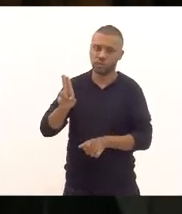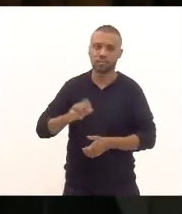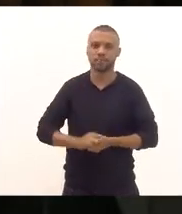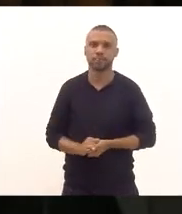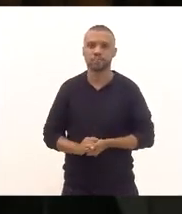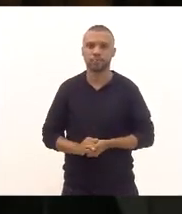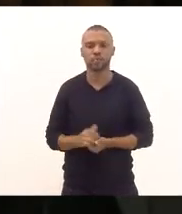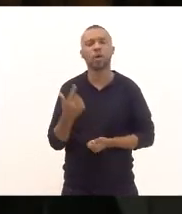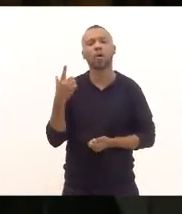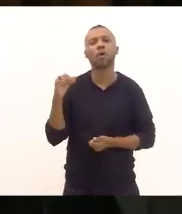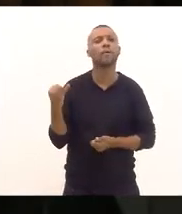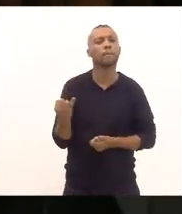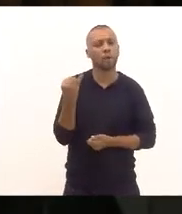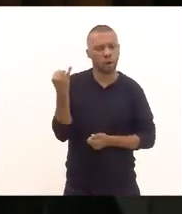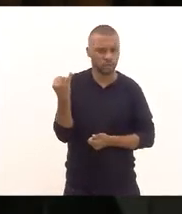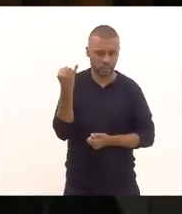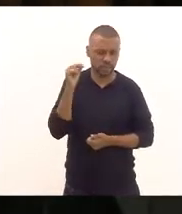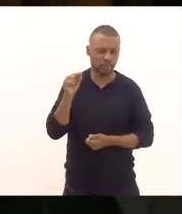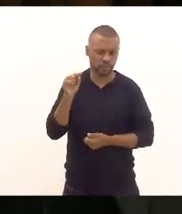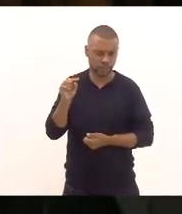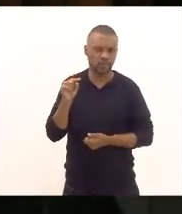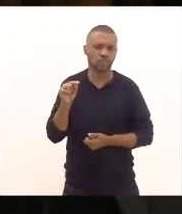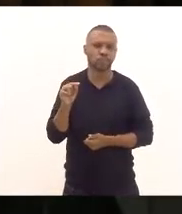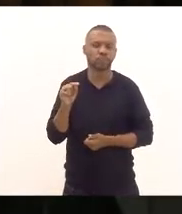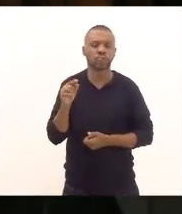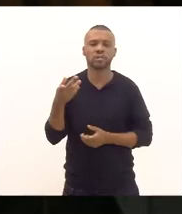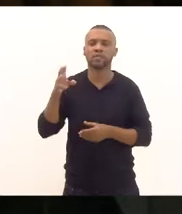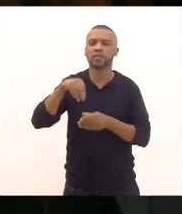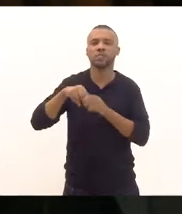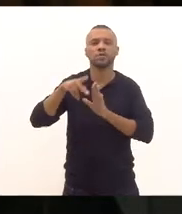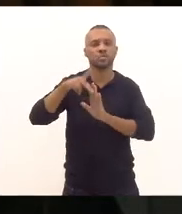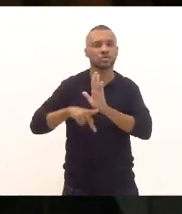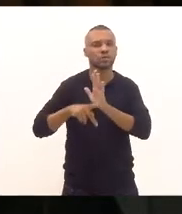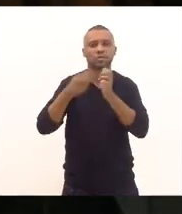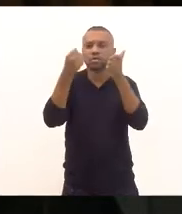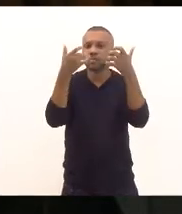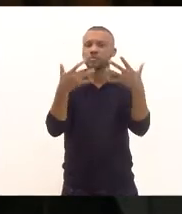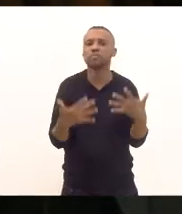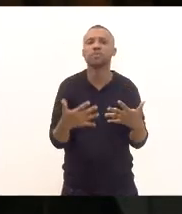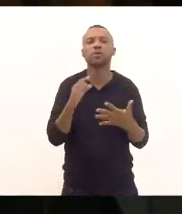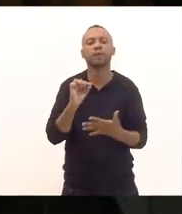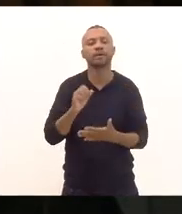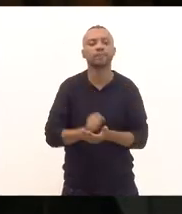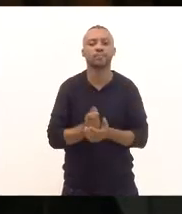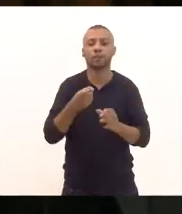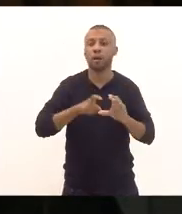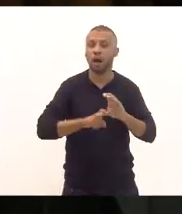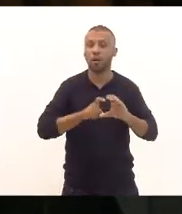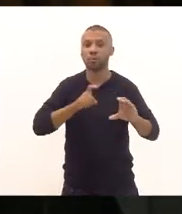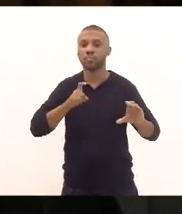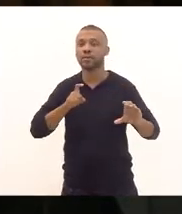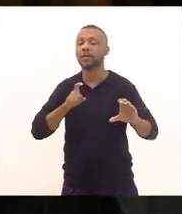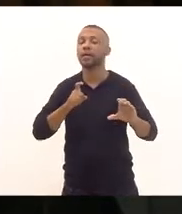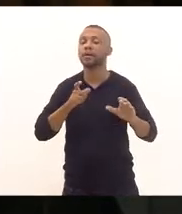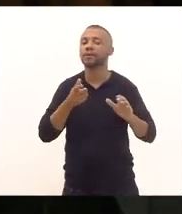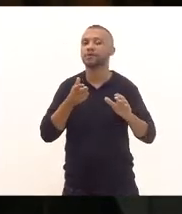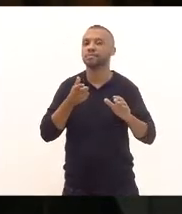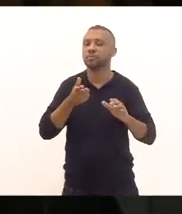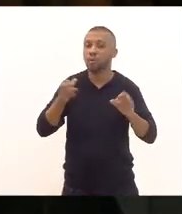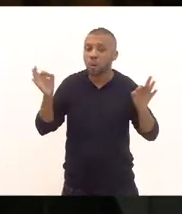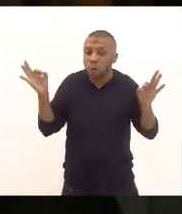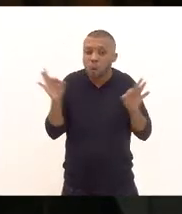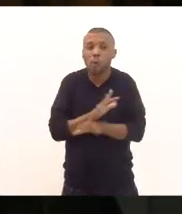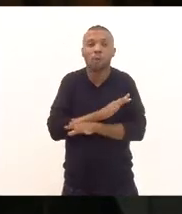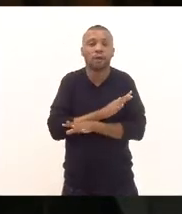do projeto e ele define uma autonomia Independência completa